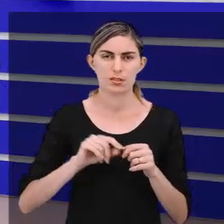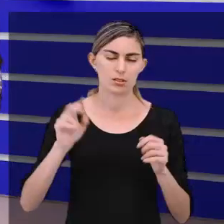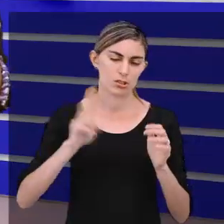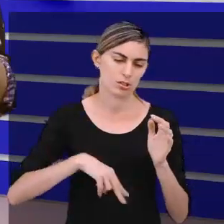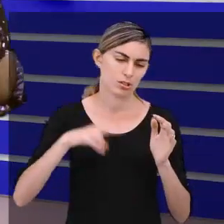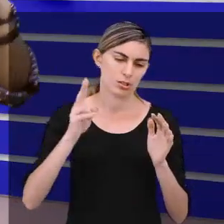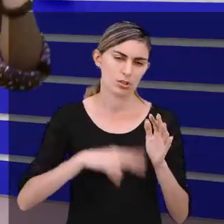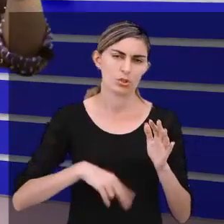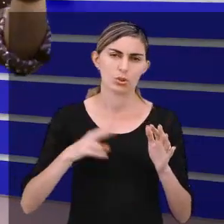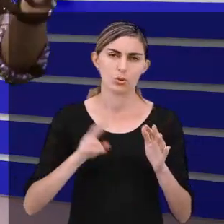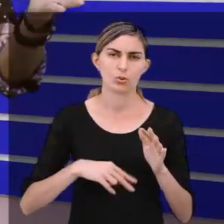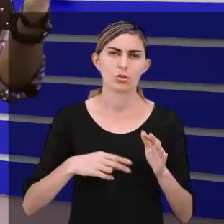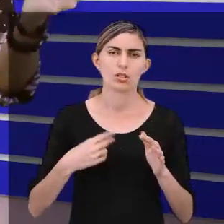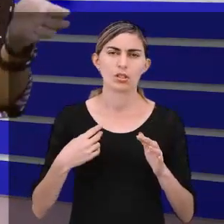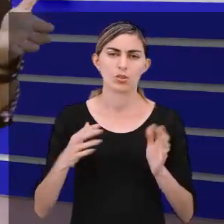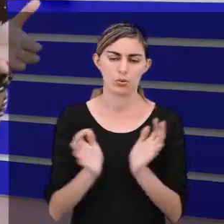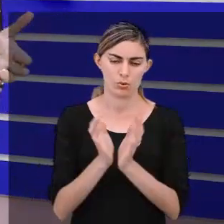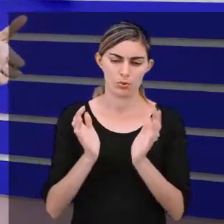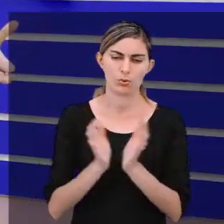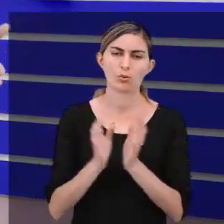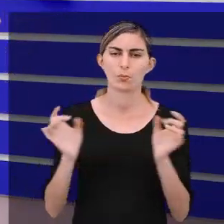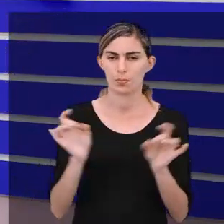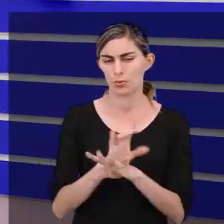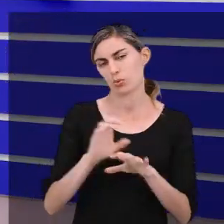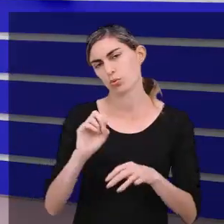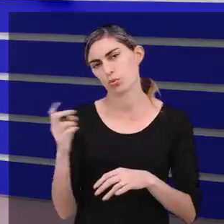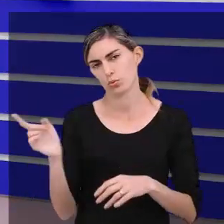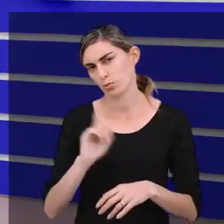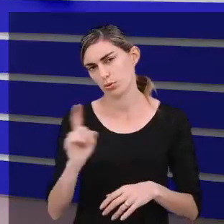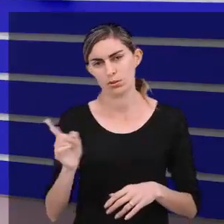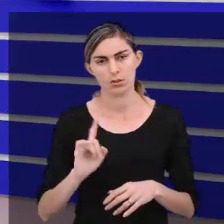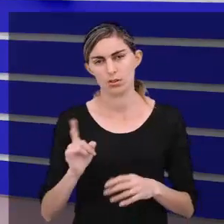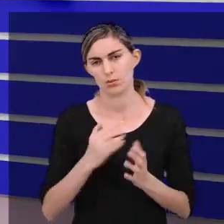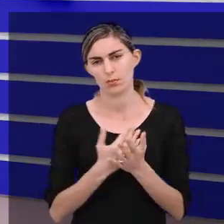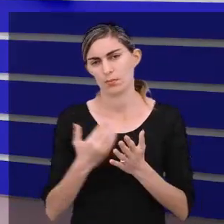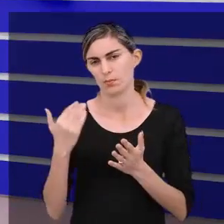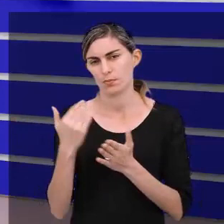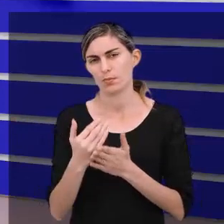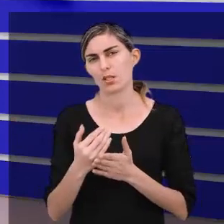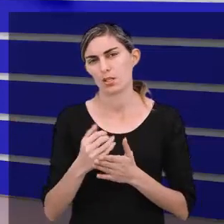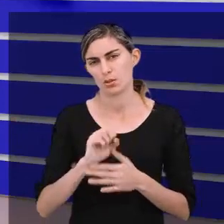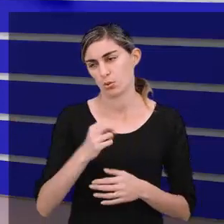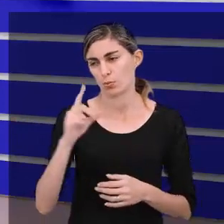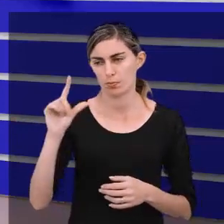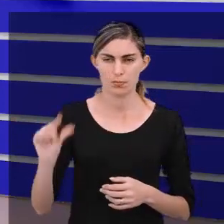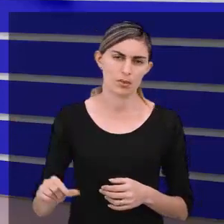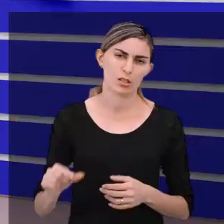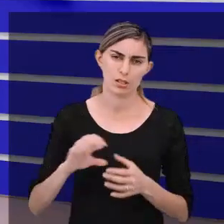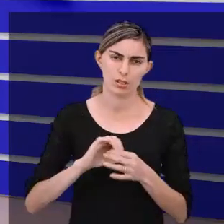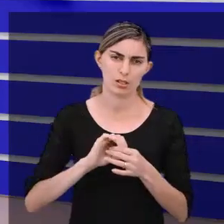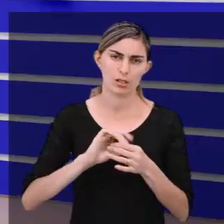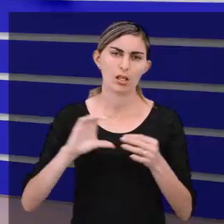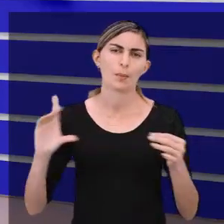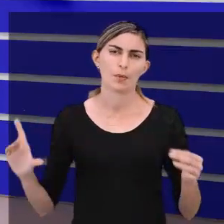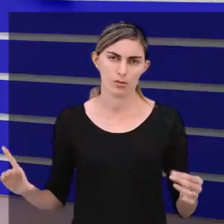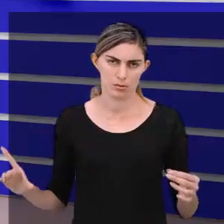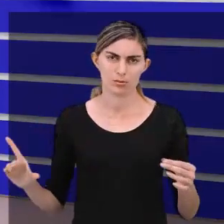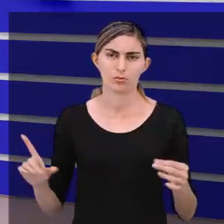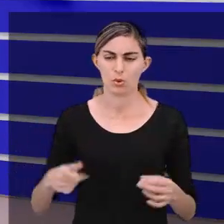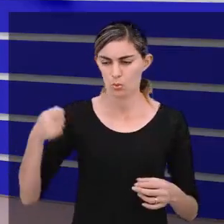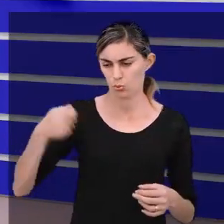da situação e a leitura de que a equipe está pronta ou não para lidar com essa situação e ele ser mais ou menos democrático, ele ser mais ou